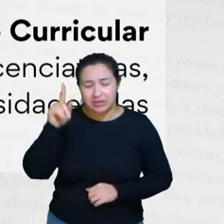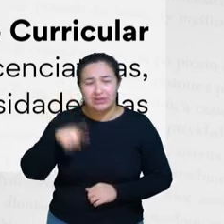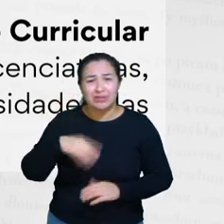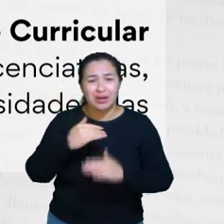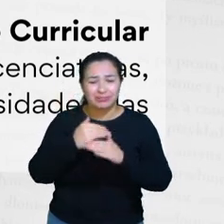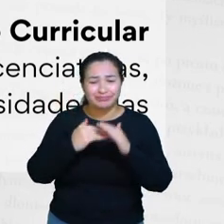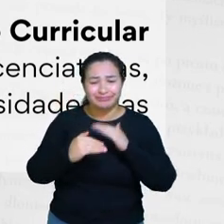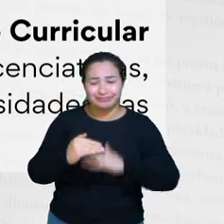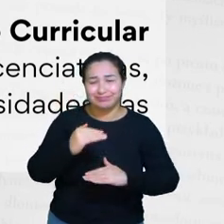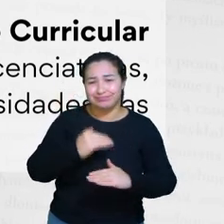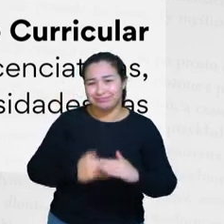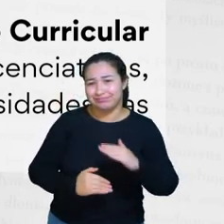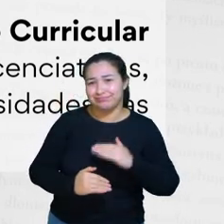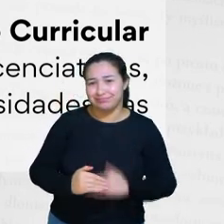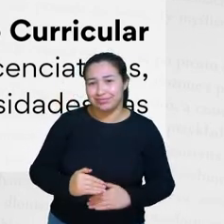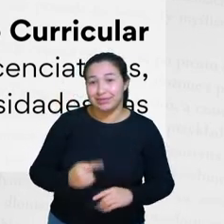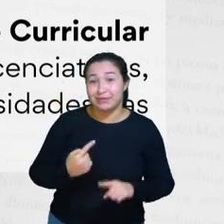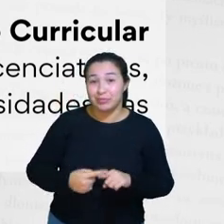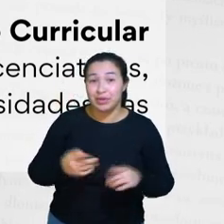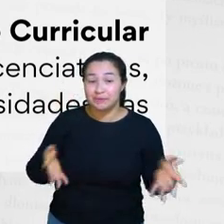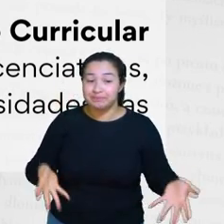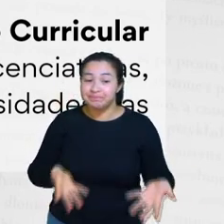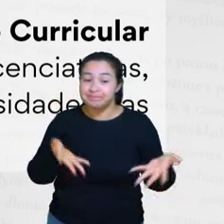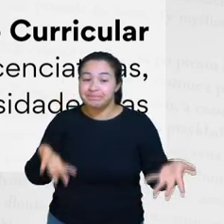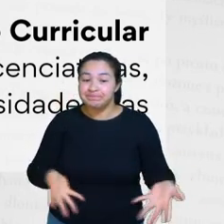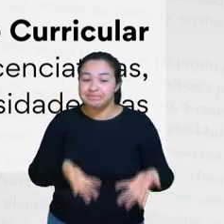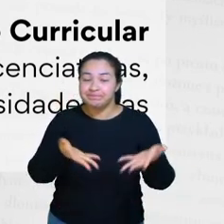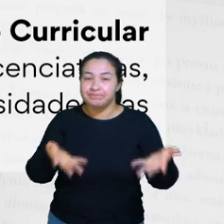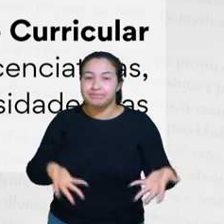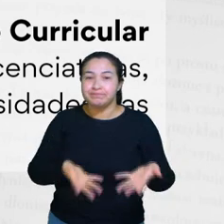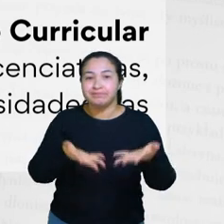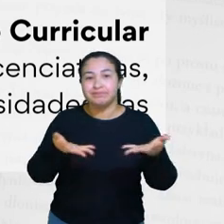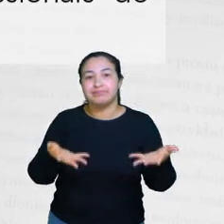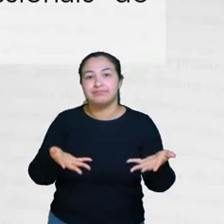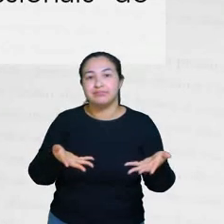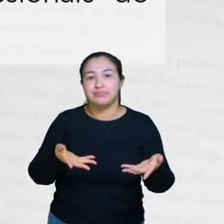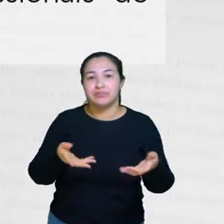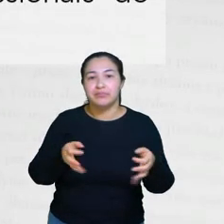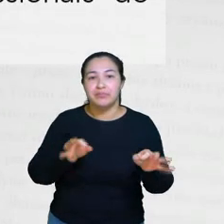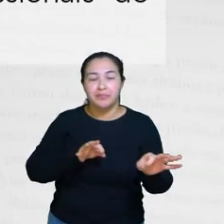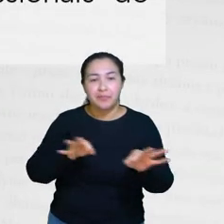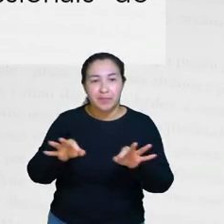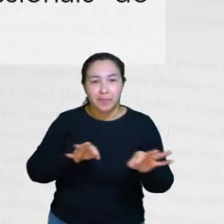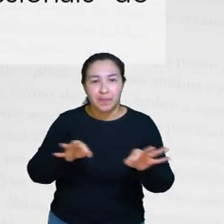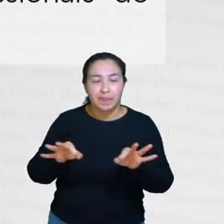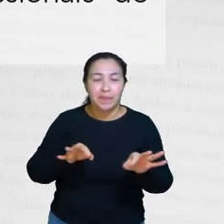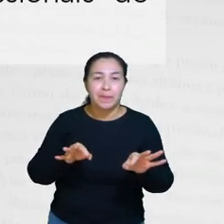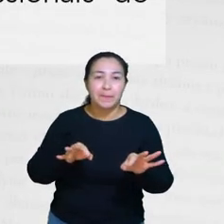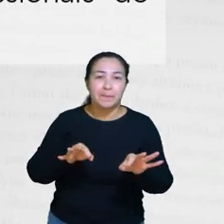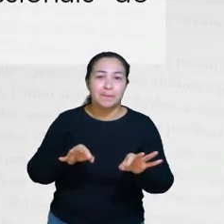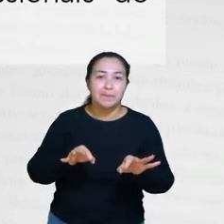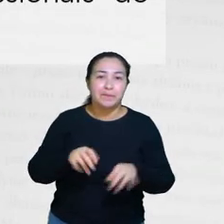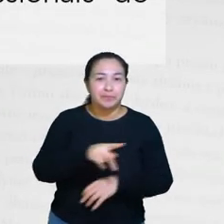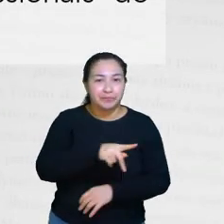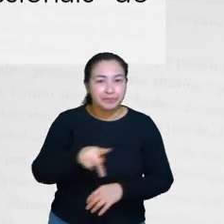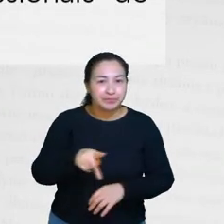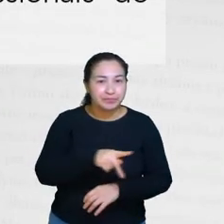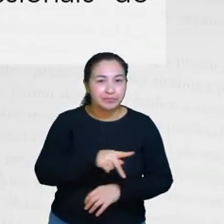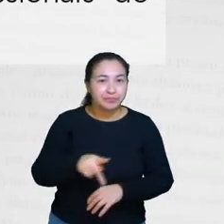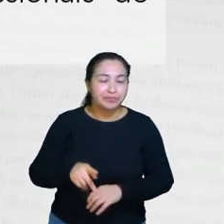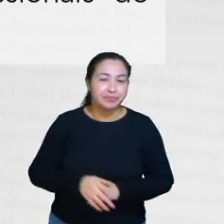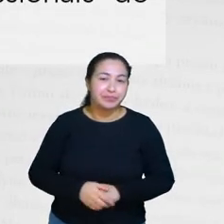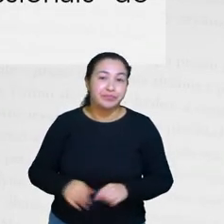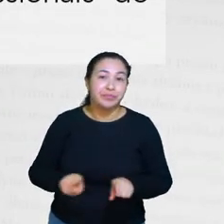também porque incentivava justamente essa questão do fazer docente tá E também a